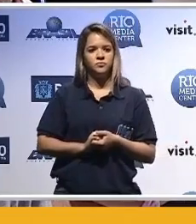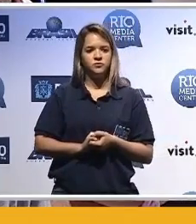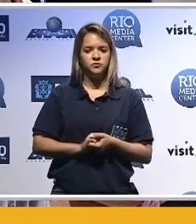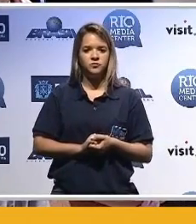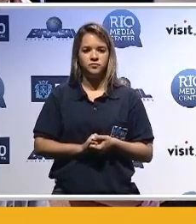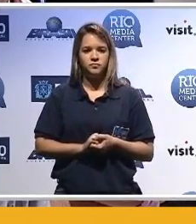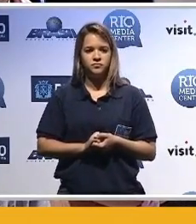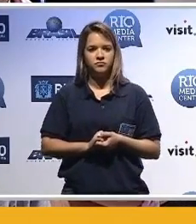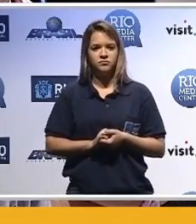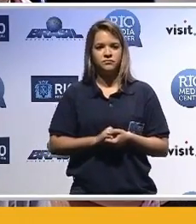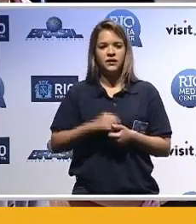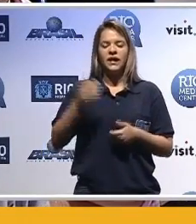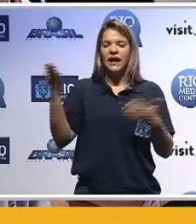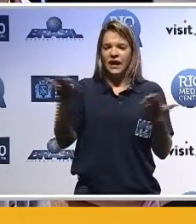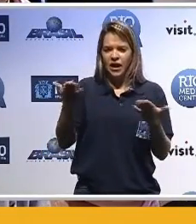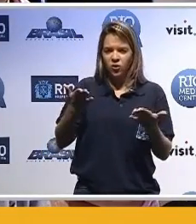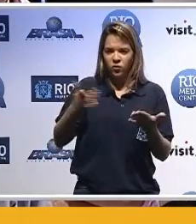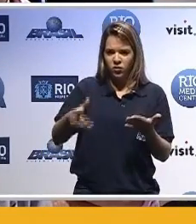Deste ano ainda?